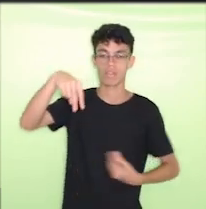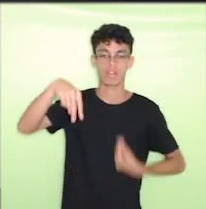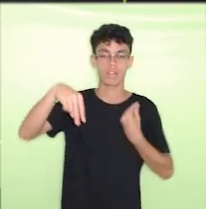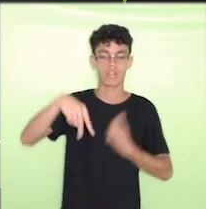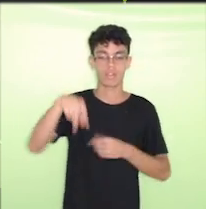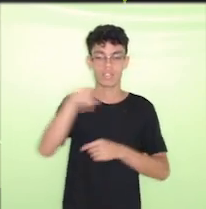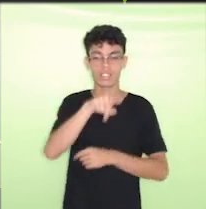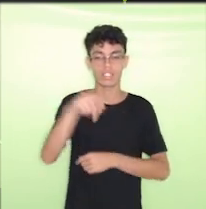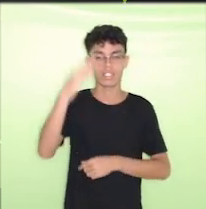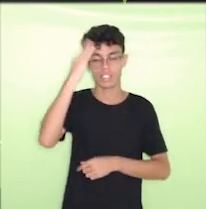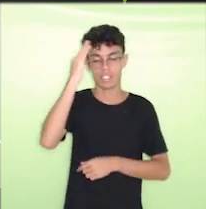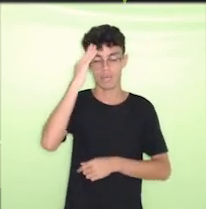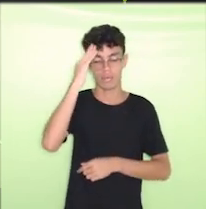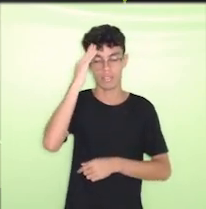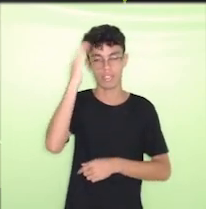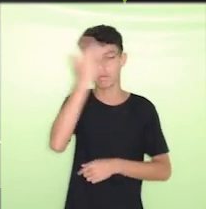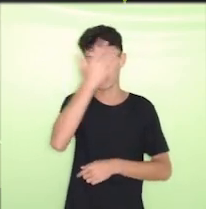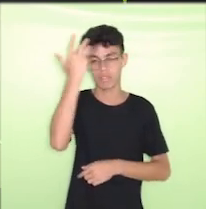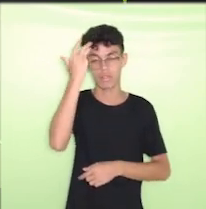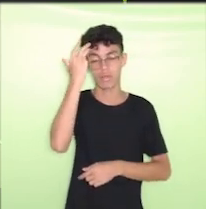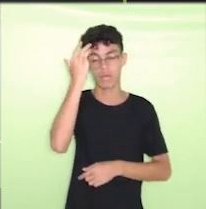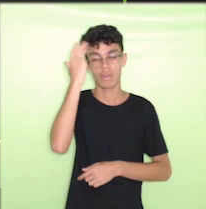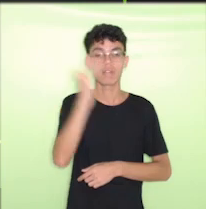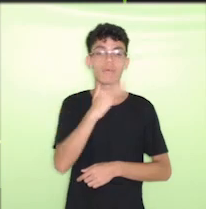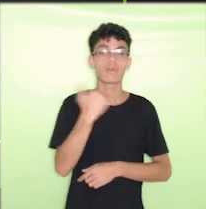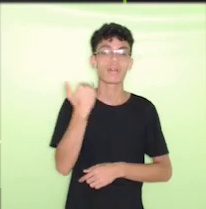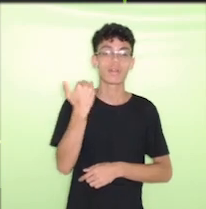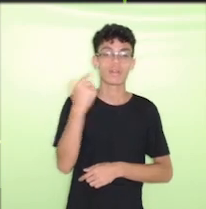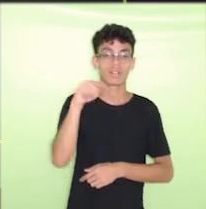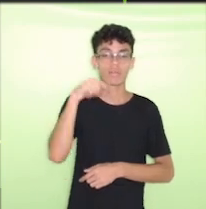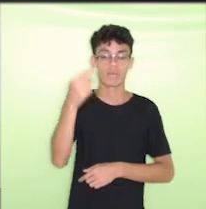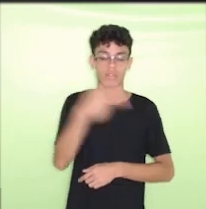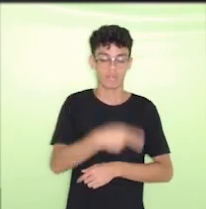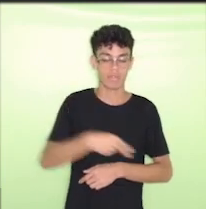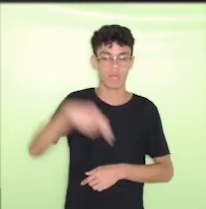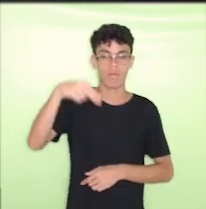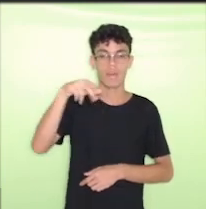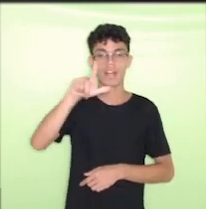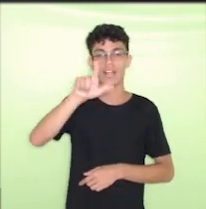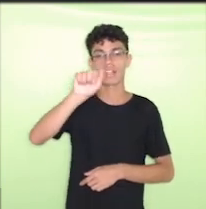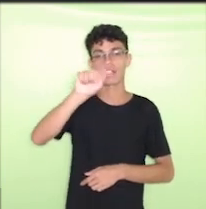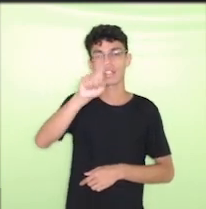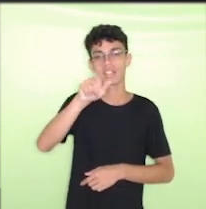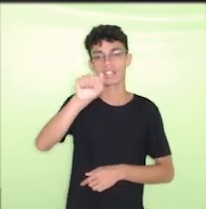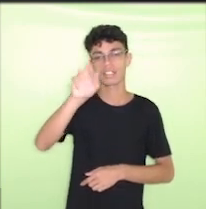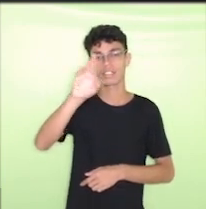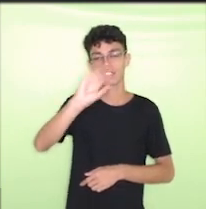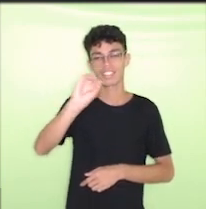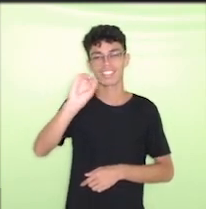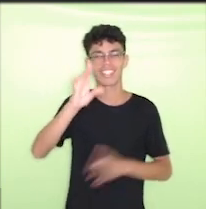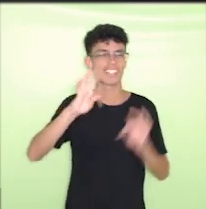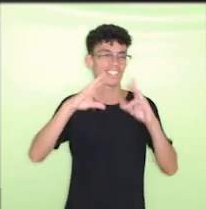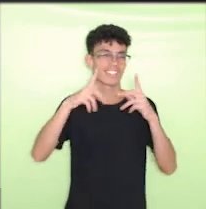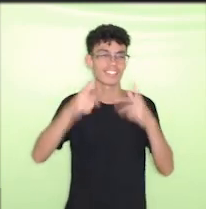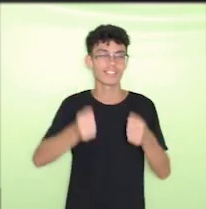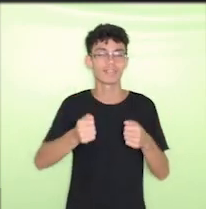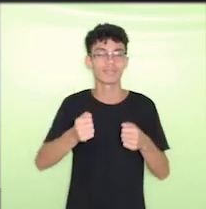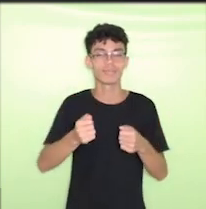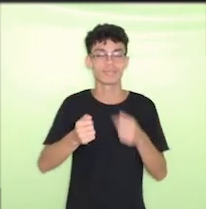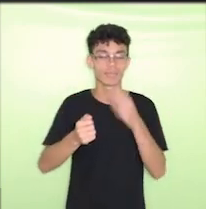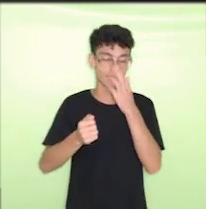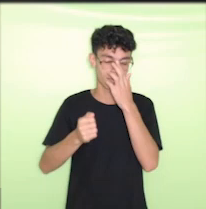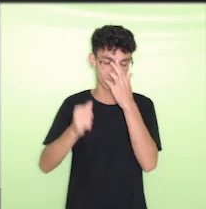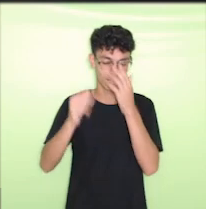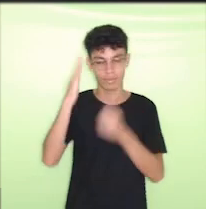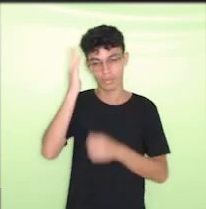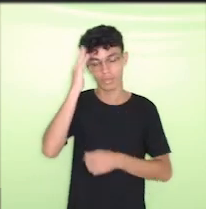Vocês sabem de alguém que ressuscitou? Lázaro? Ora, todo